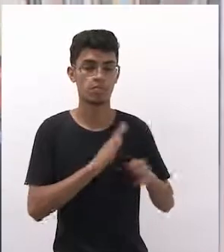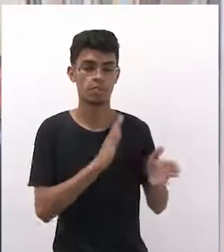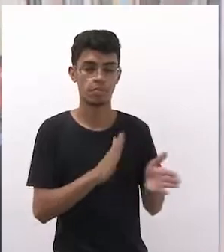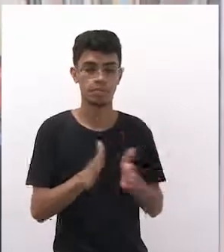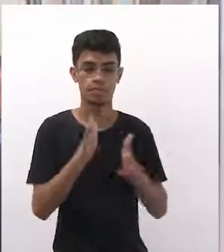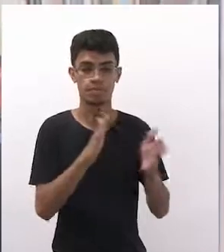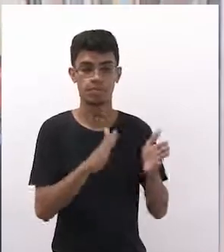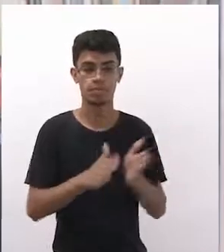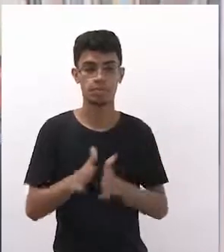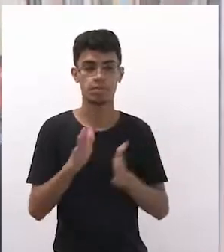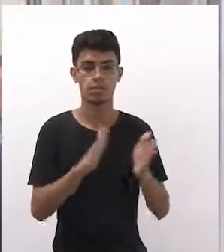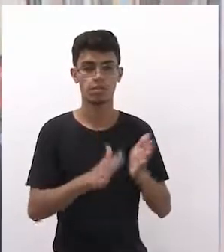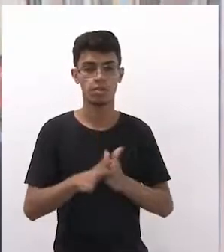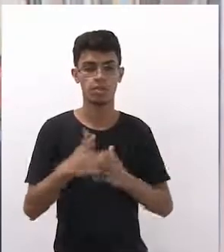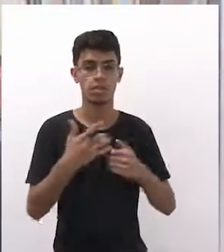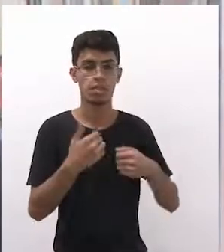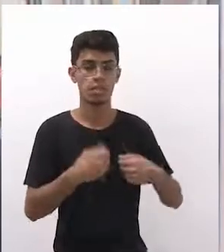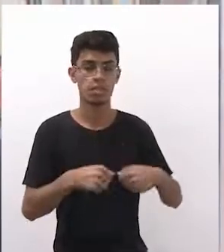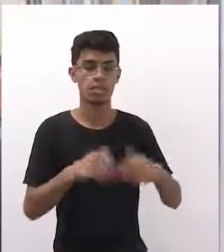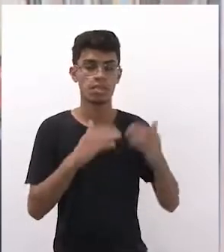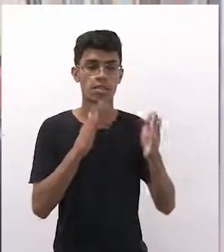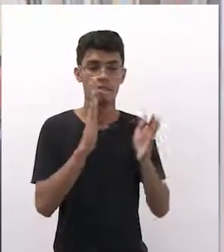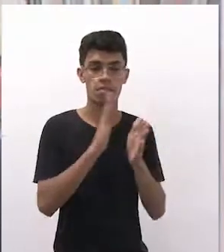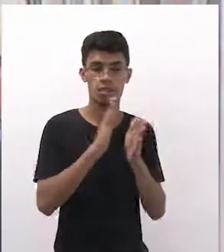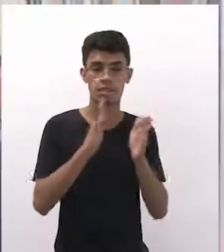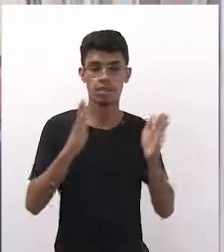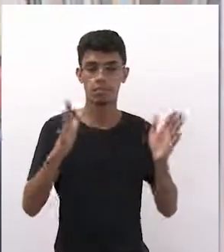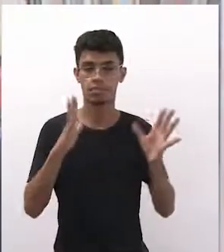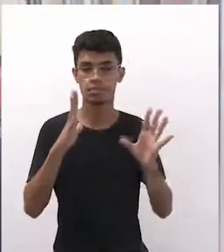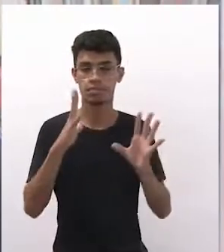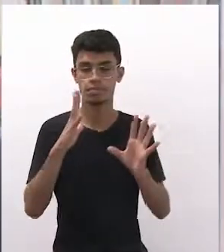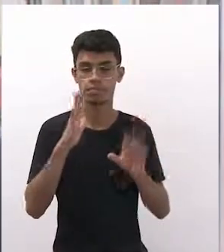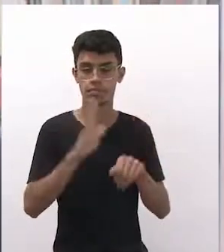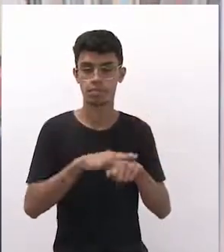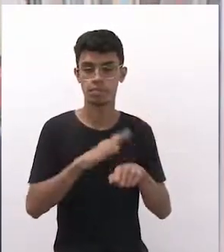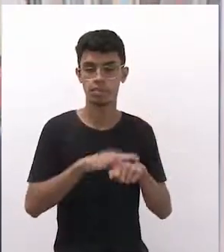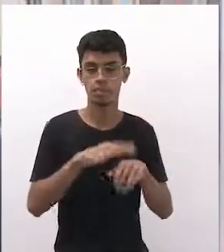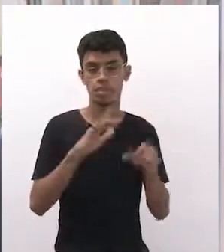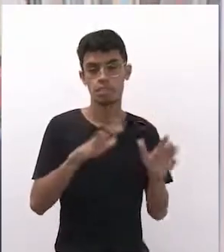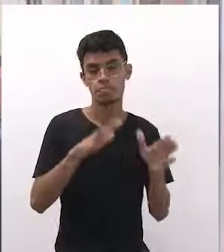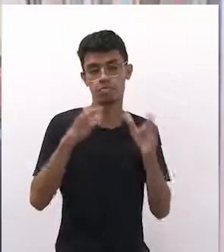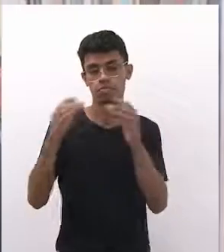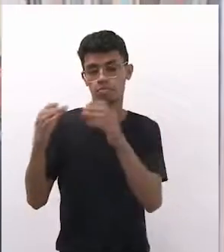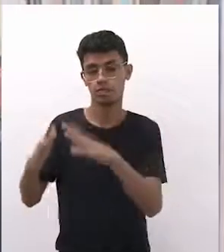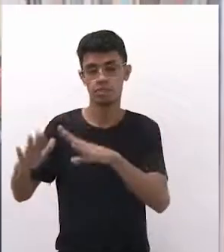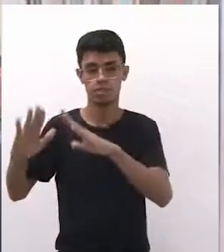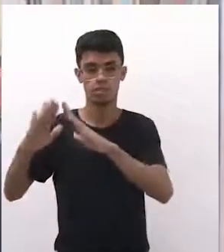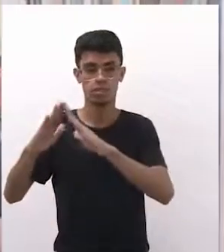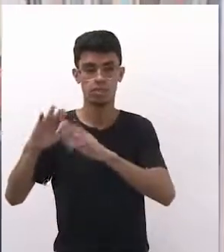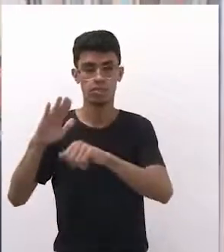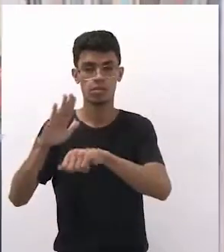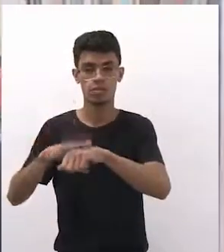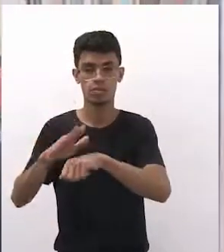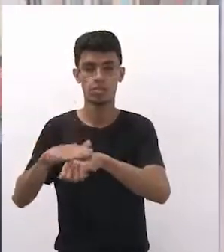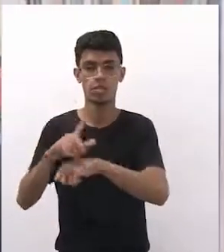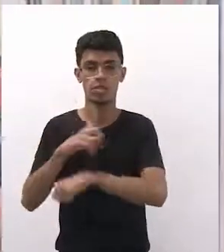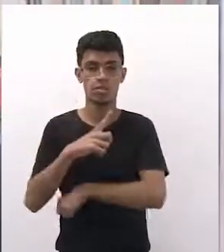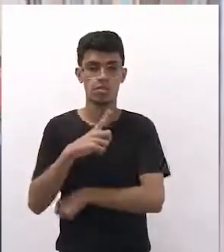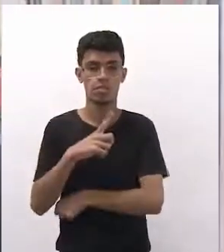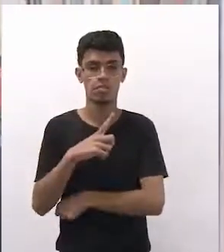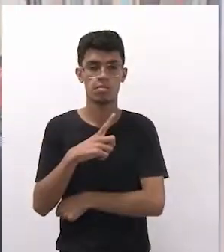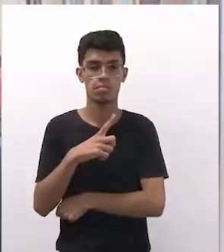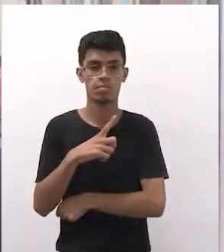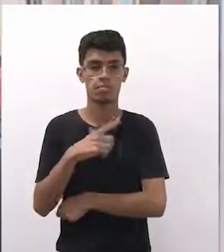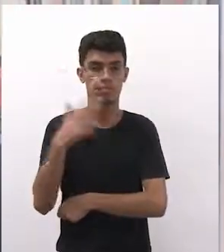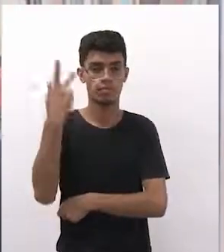e aí uma cota que ele precisa cumprir, ele leva esse trabalho para casa, né? E aí a gente tem questão de confecção,